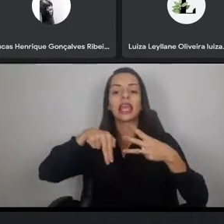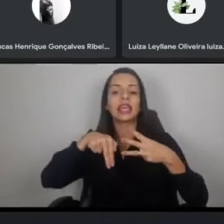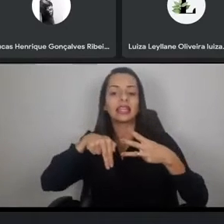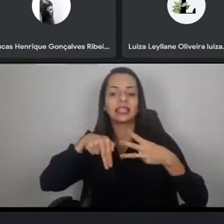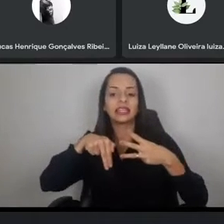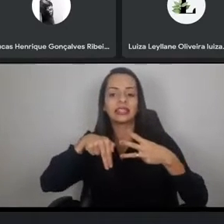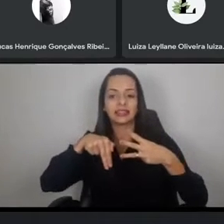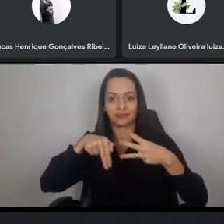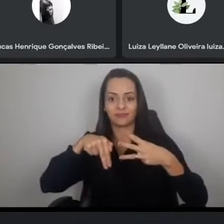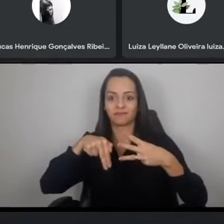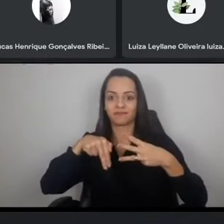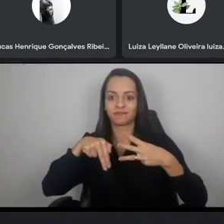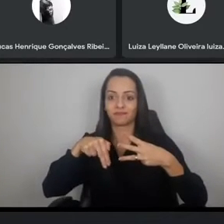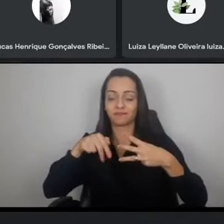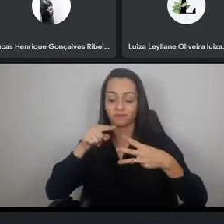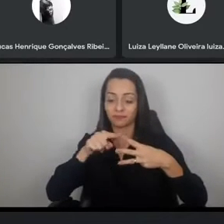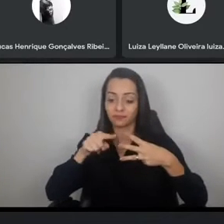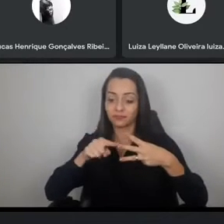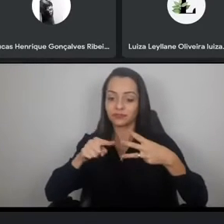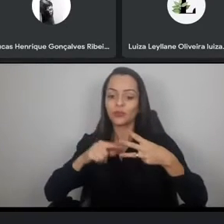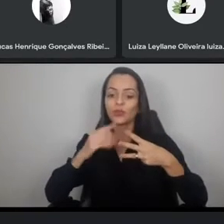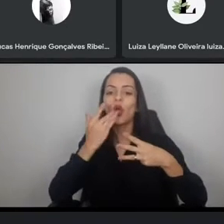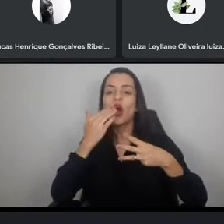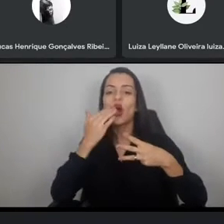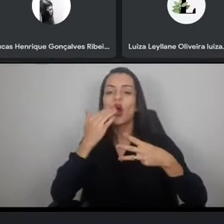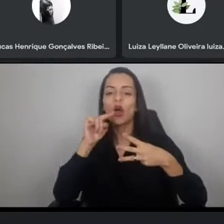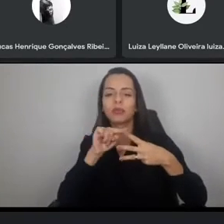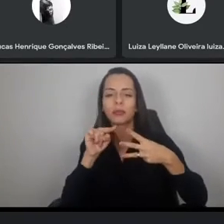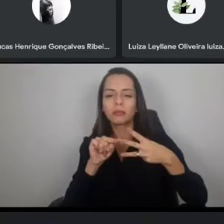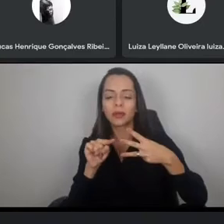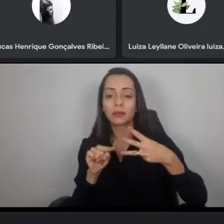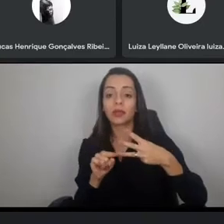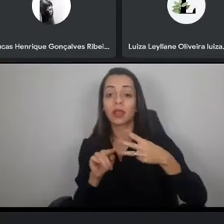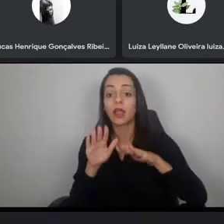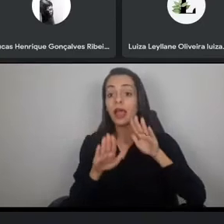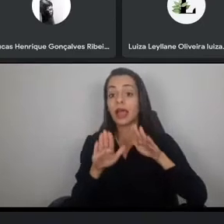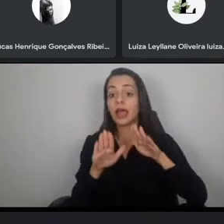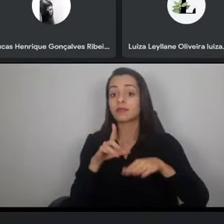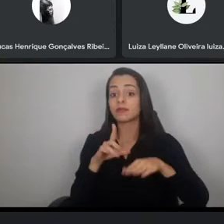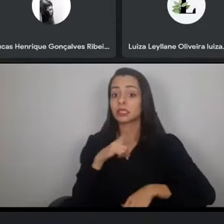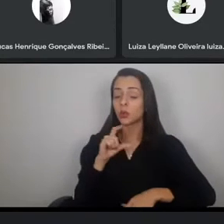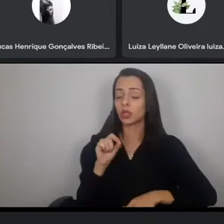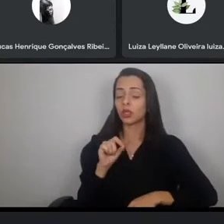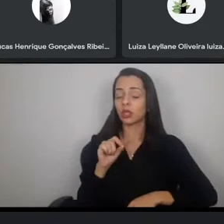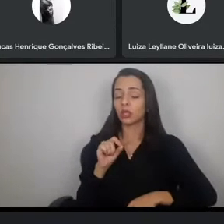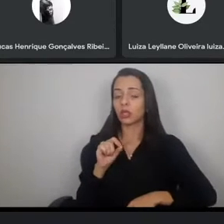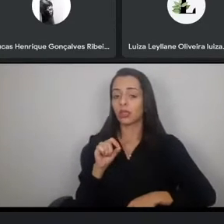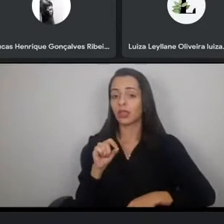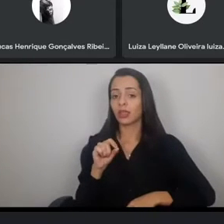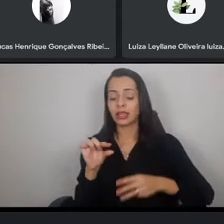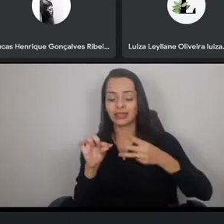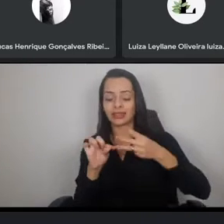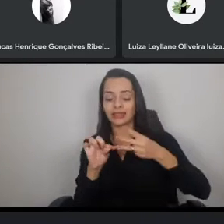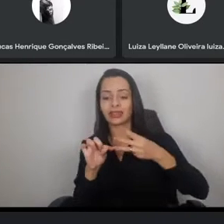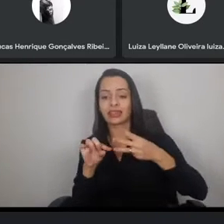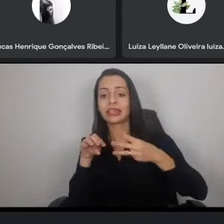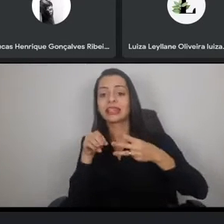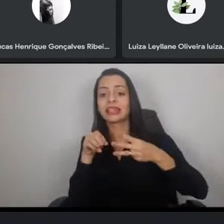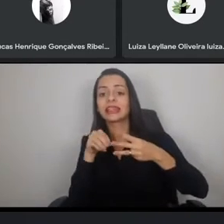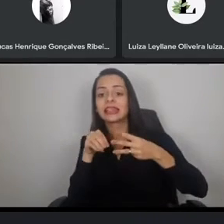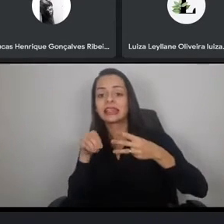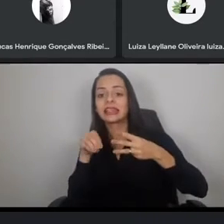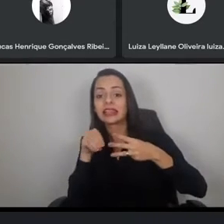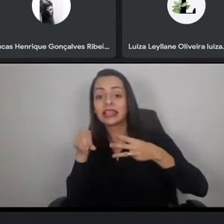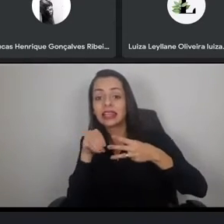é que o fio terra é conectado em uma das fases, ou o fio terra é conectado no